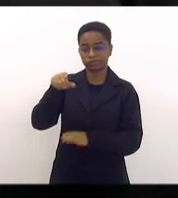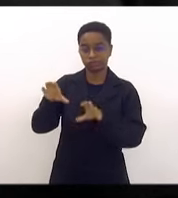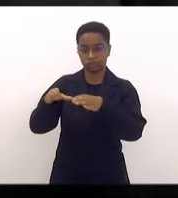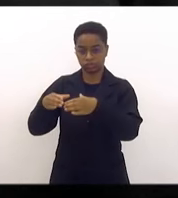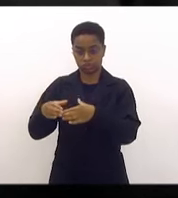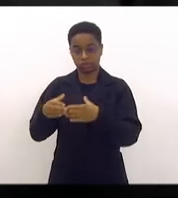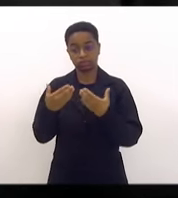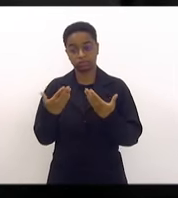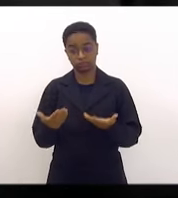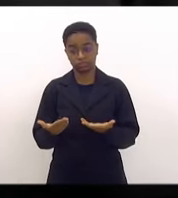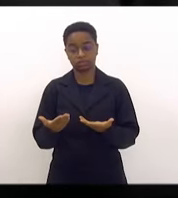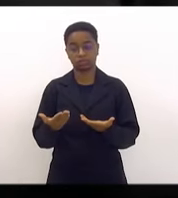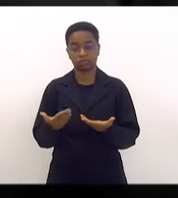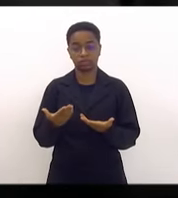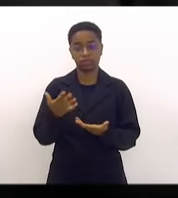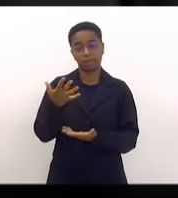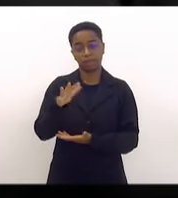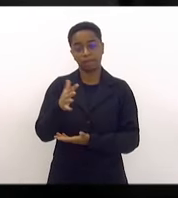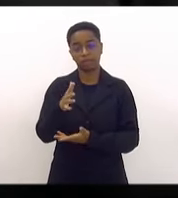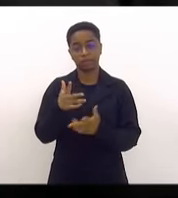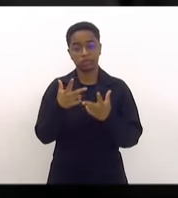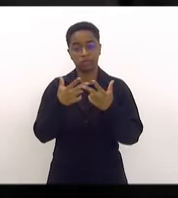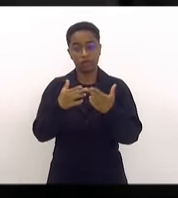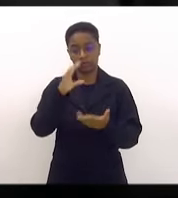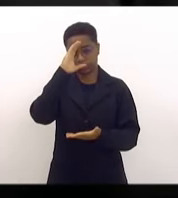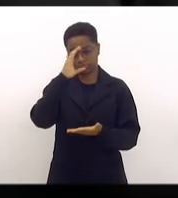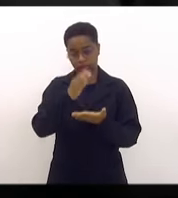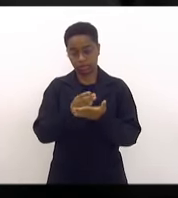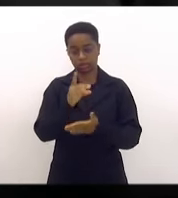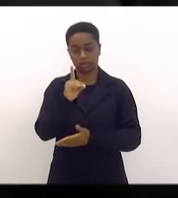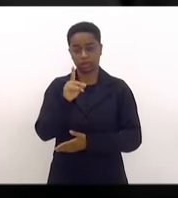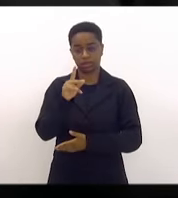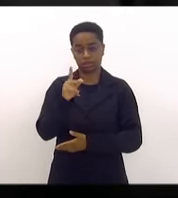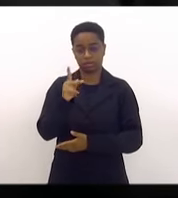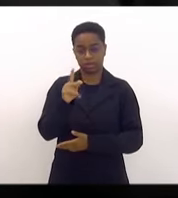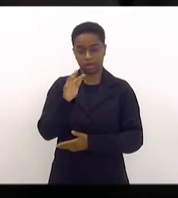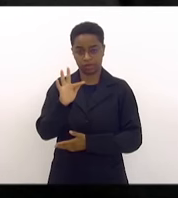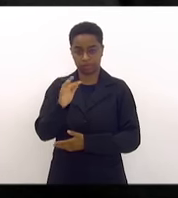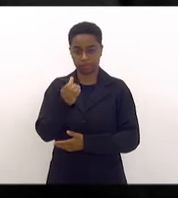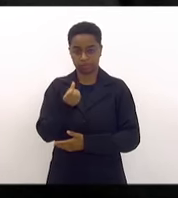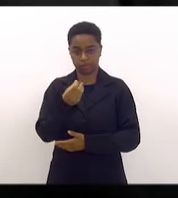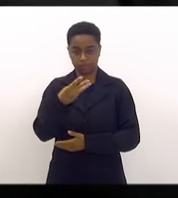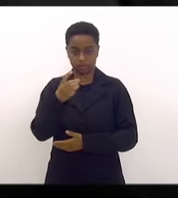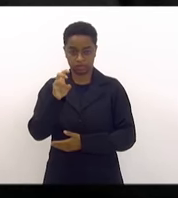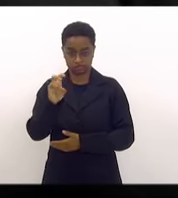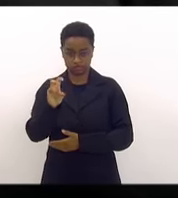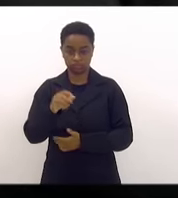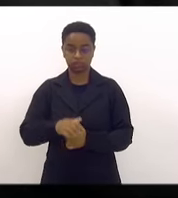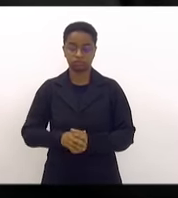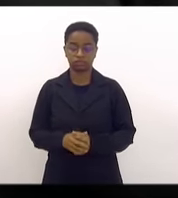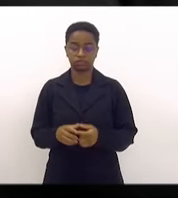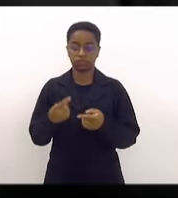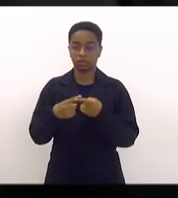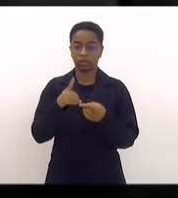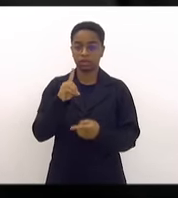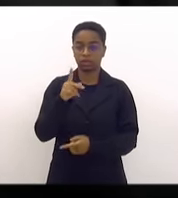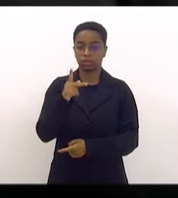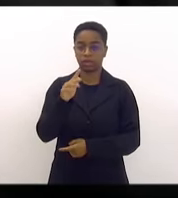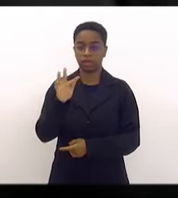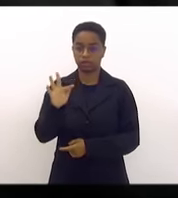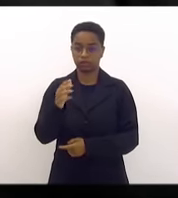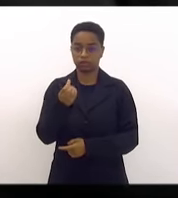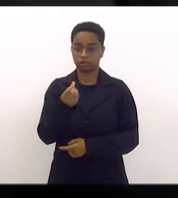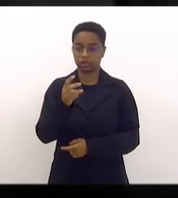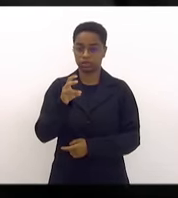que é mais ou menos a tese central da dpf 635 e a a dpf 635 ela parte de uma premissa